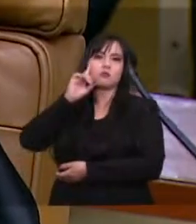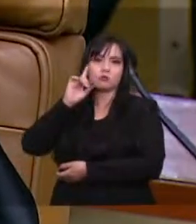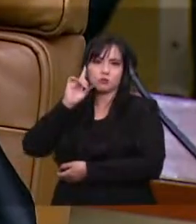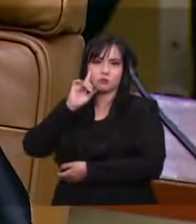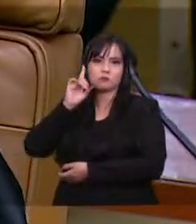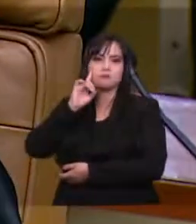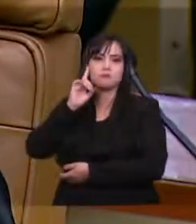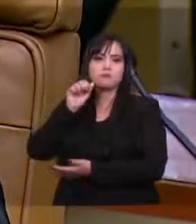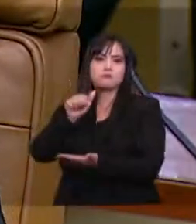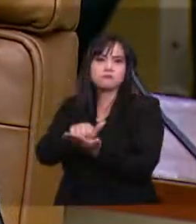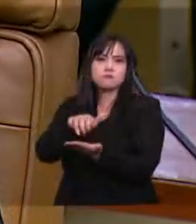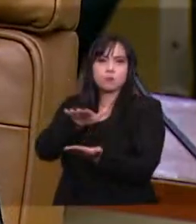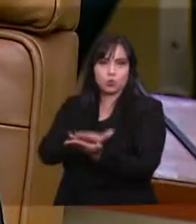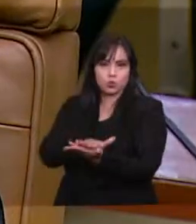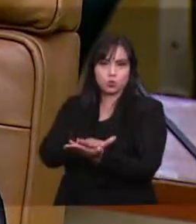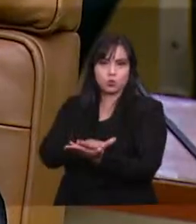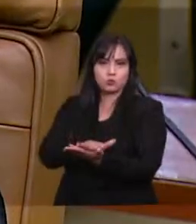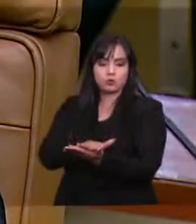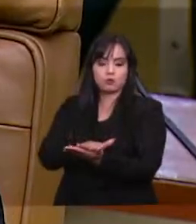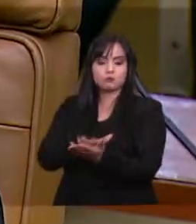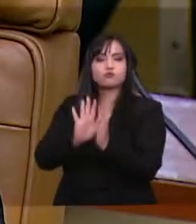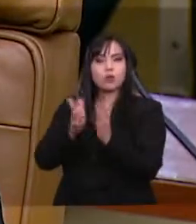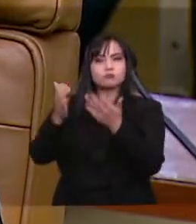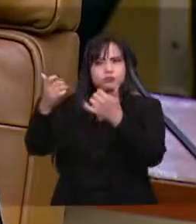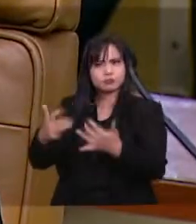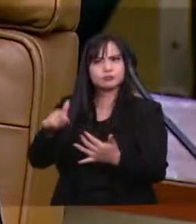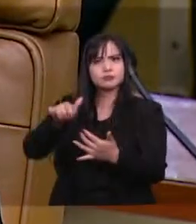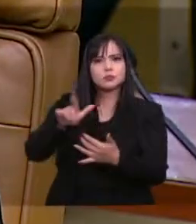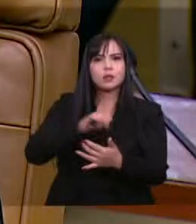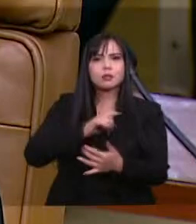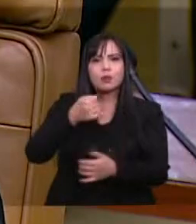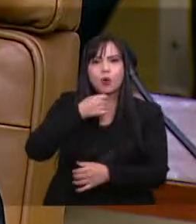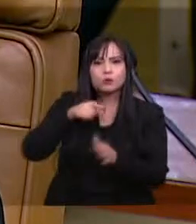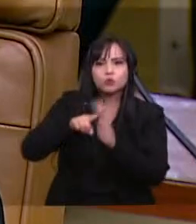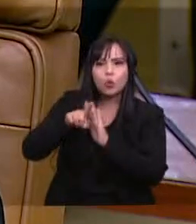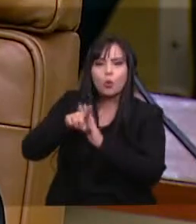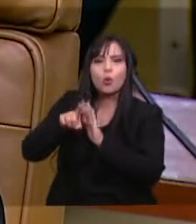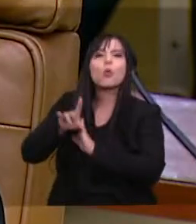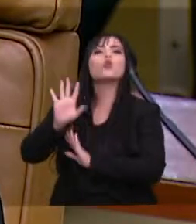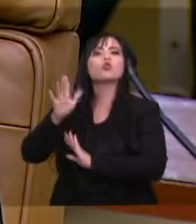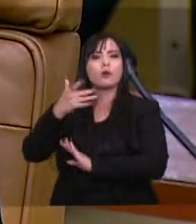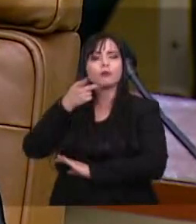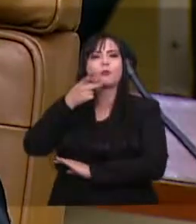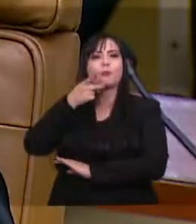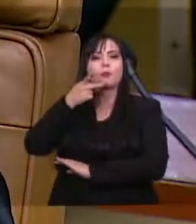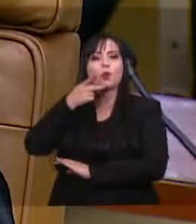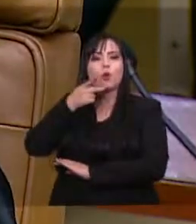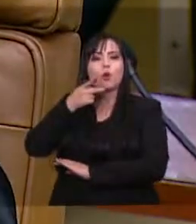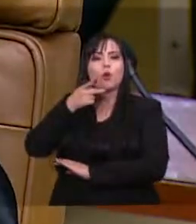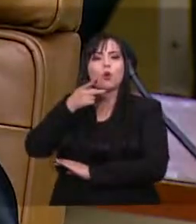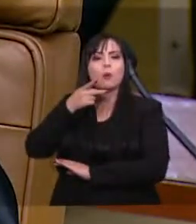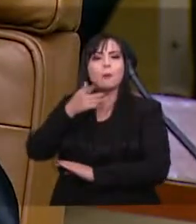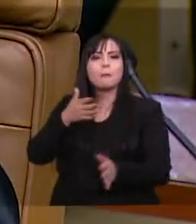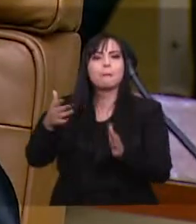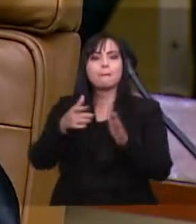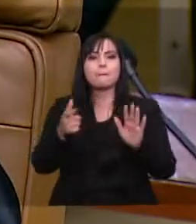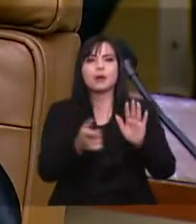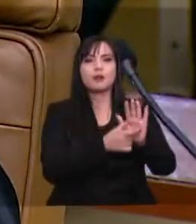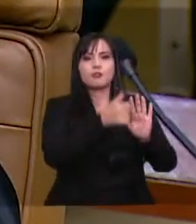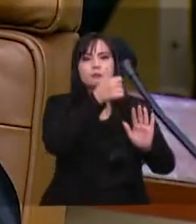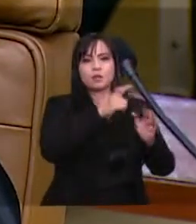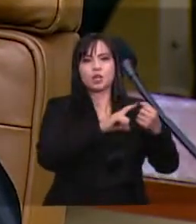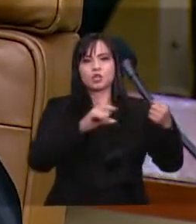Dias multa e considerando que por ocasião do interrogatório afirmou para fins do Pará 1º